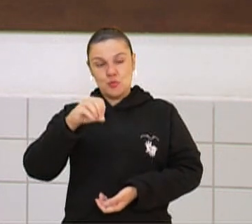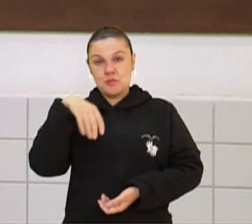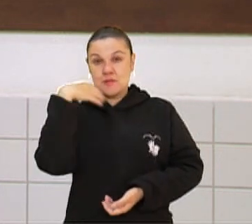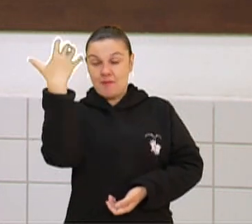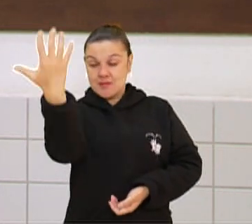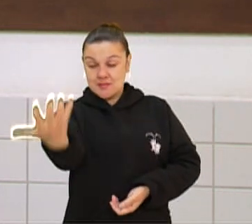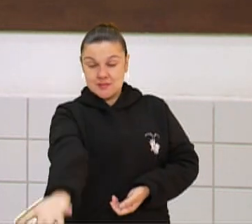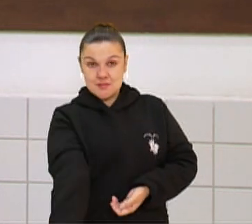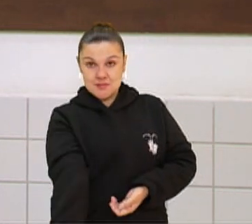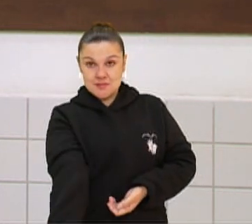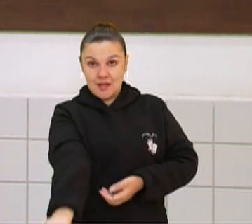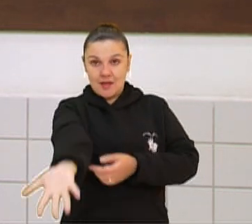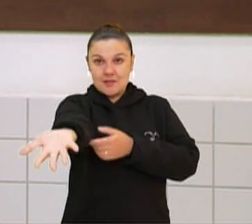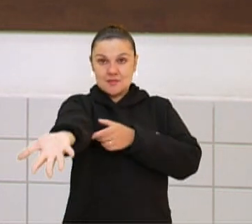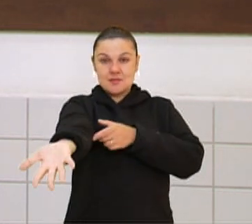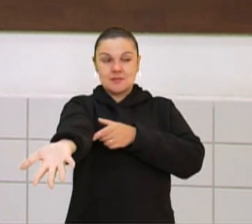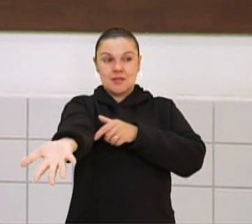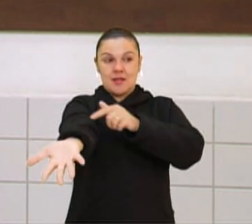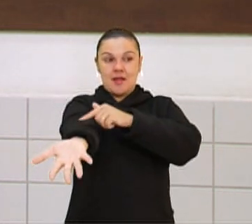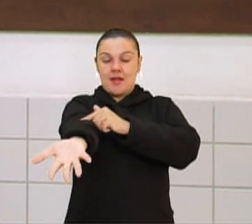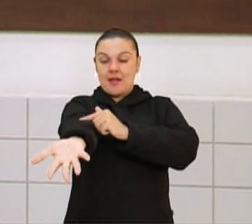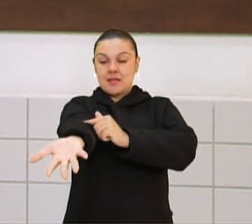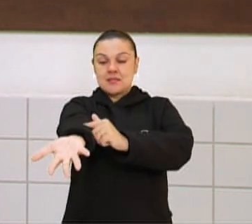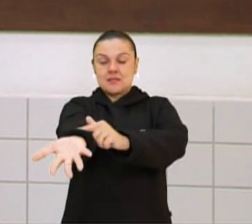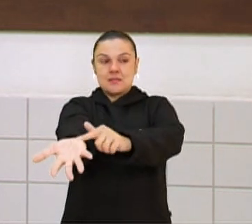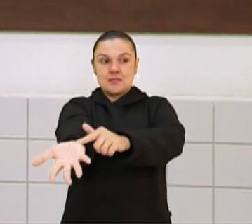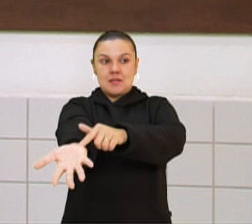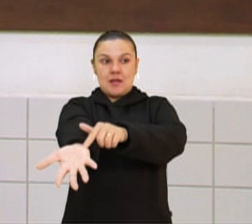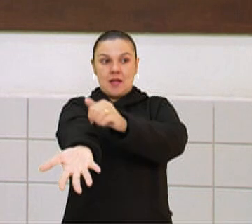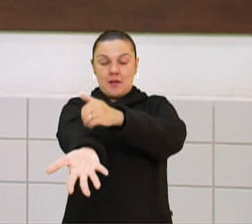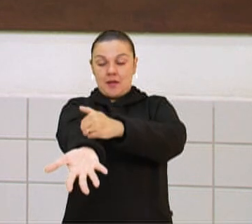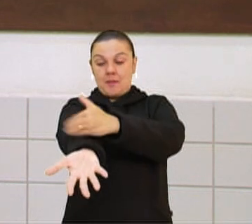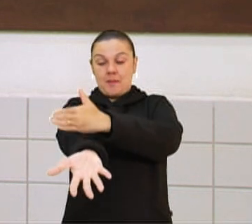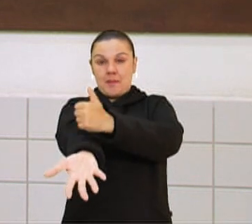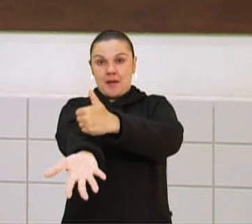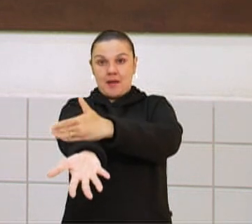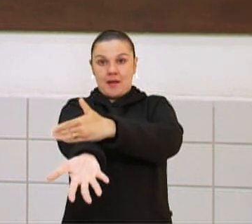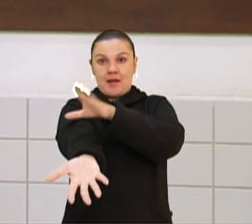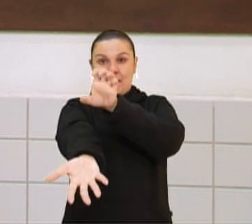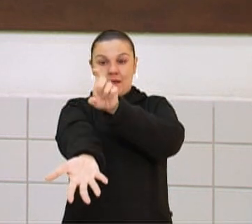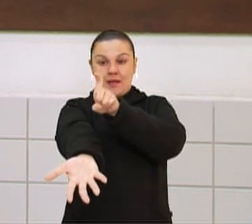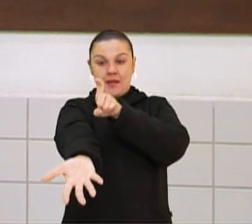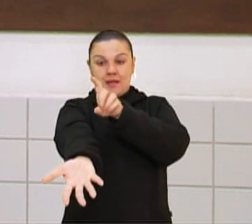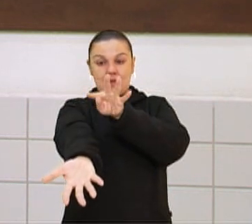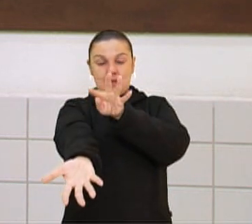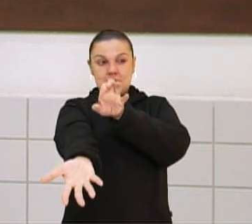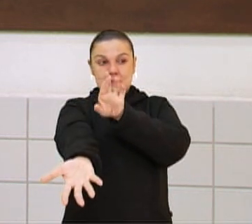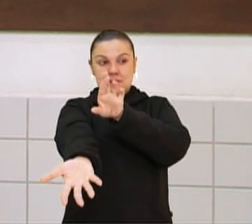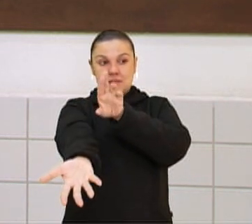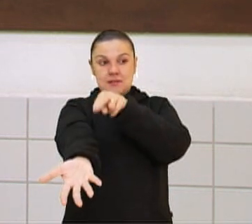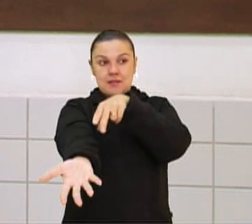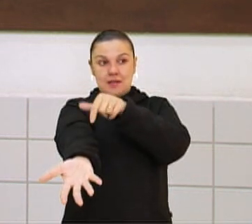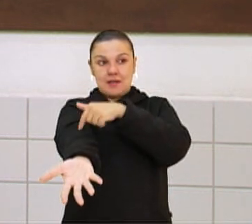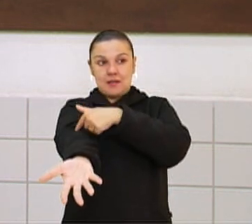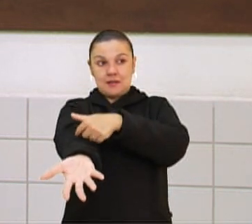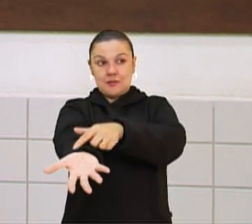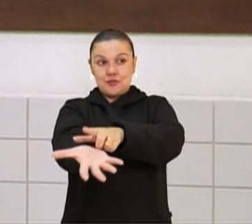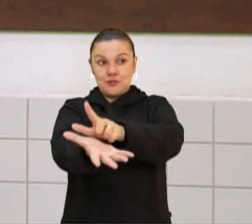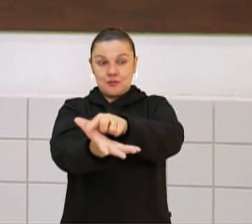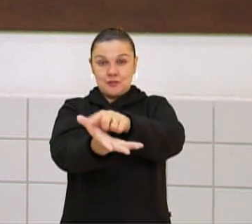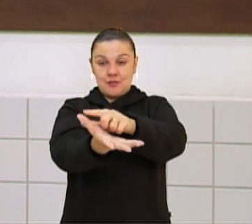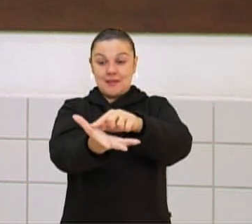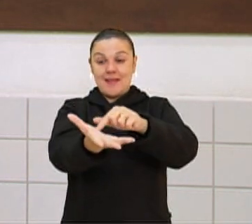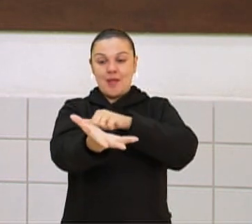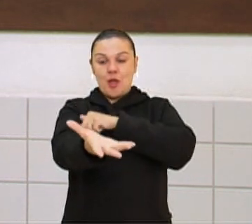seu braço, a parte externa aqui é o rádio. Lembre-se, o dedão é a antena do